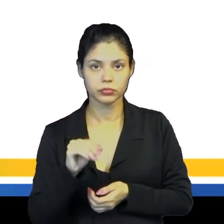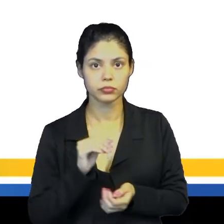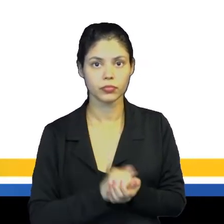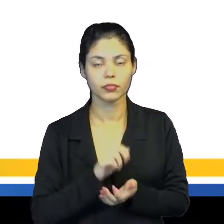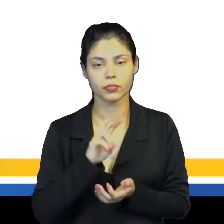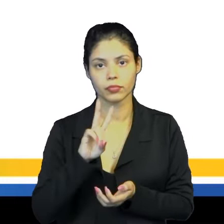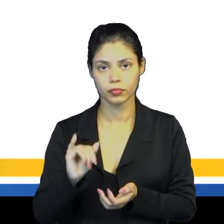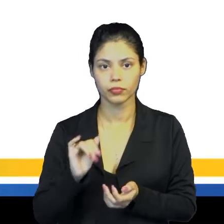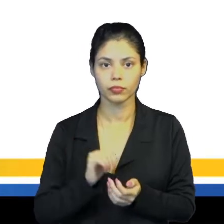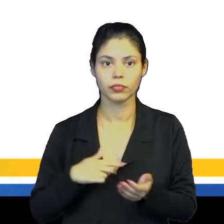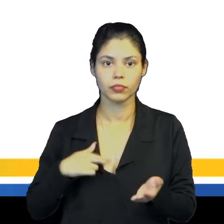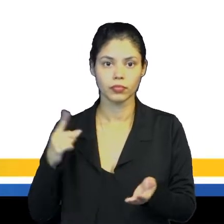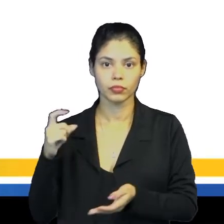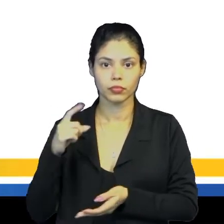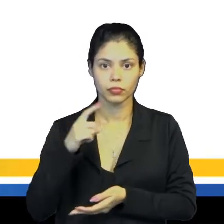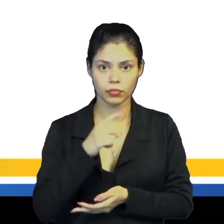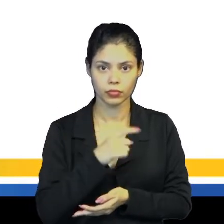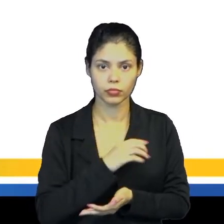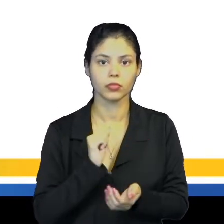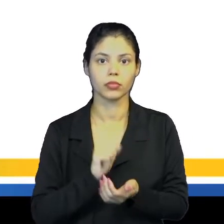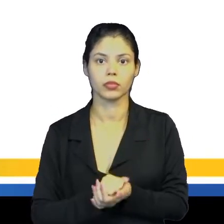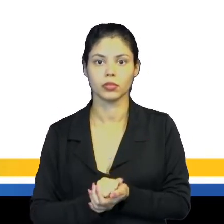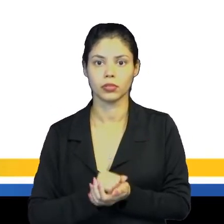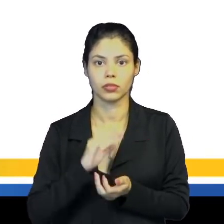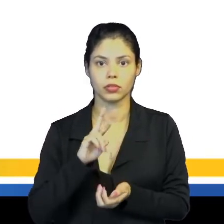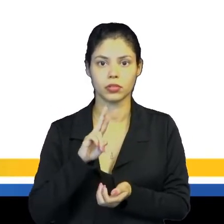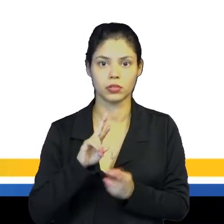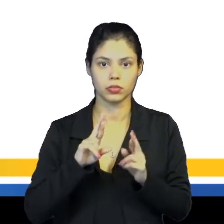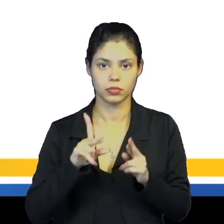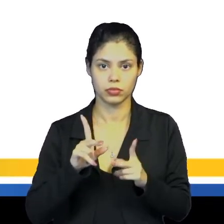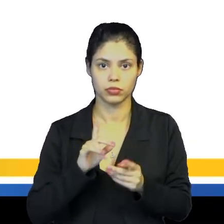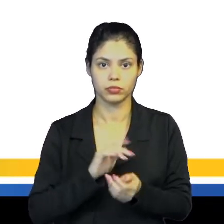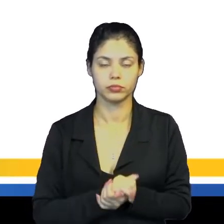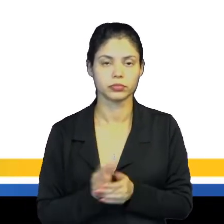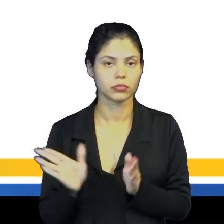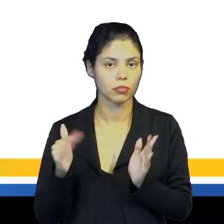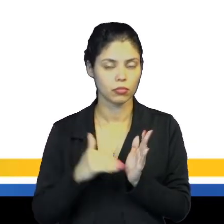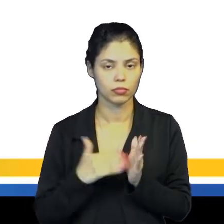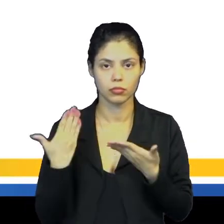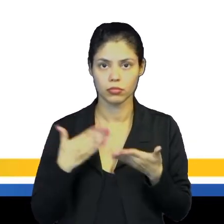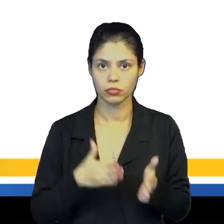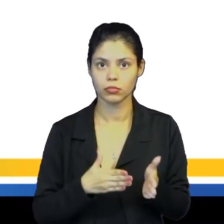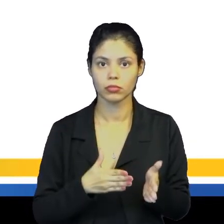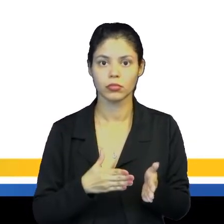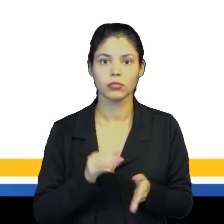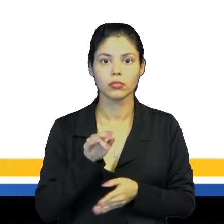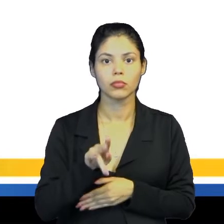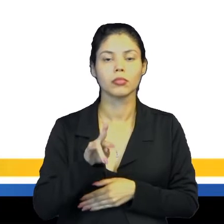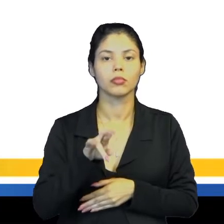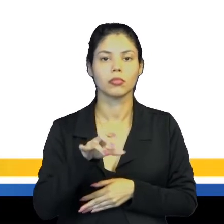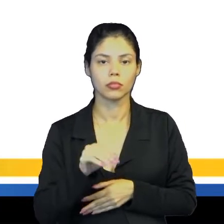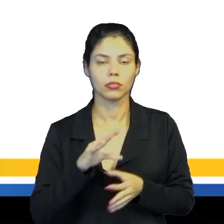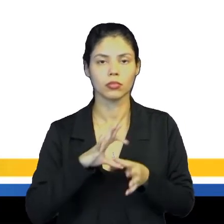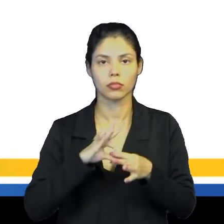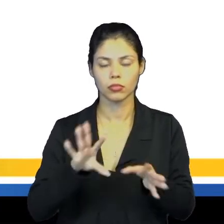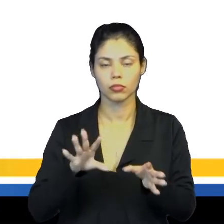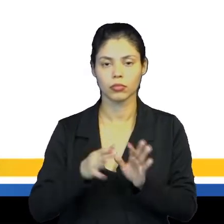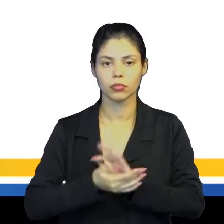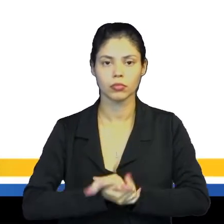vão correr aí por esse canal, que é o chamado de canal de ducto deferente, até chegar aí no canal da uretra para poder ser